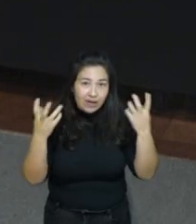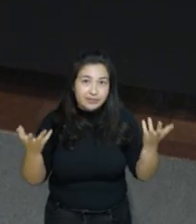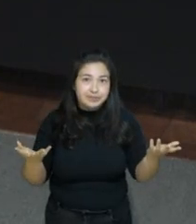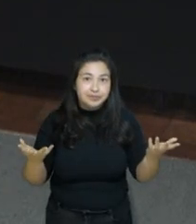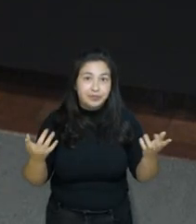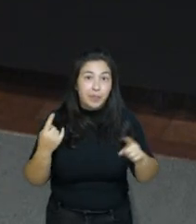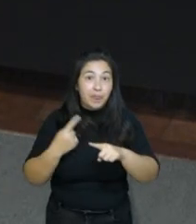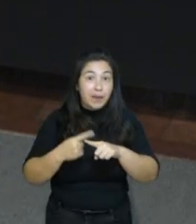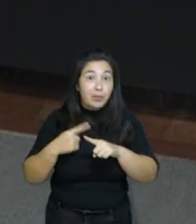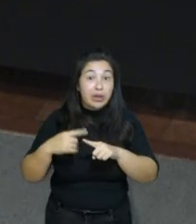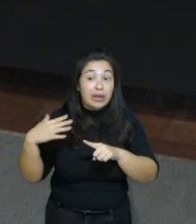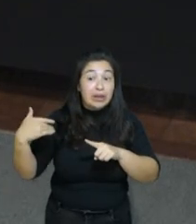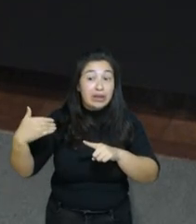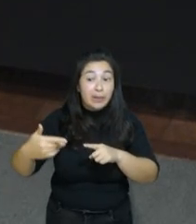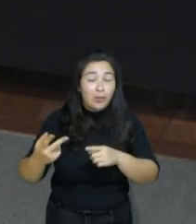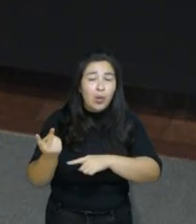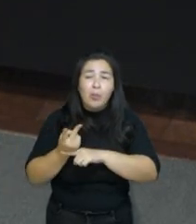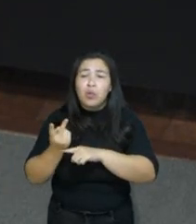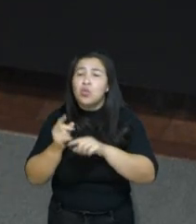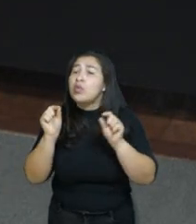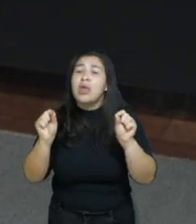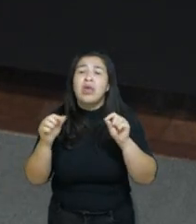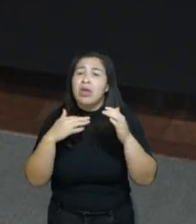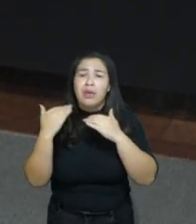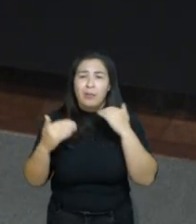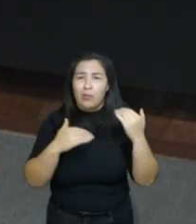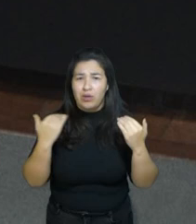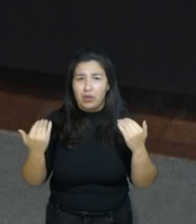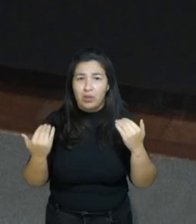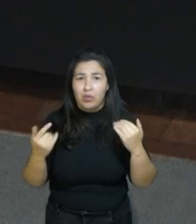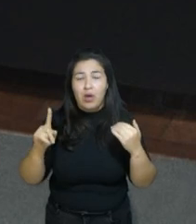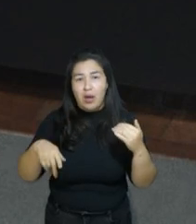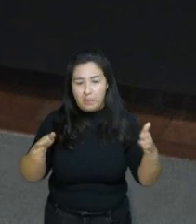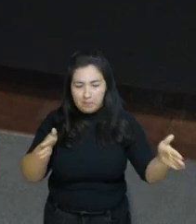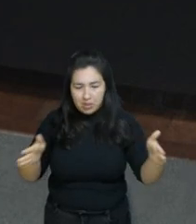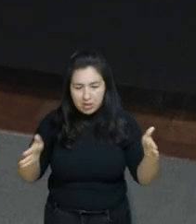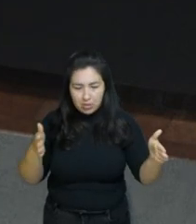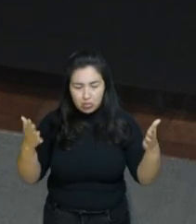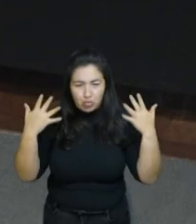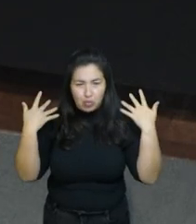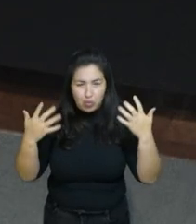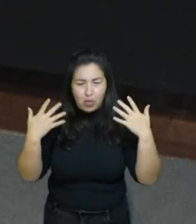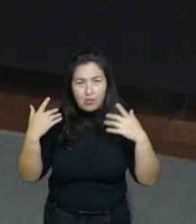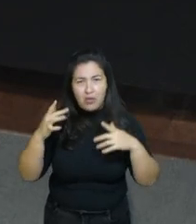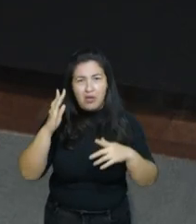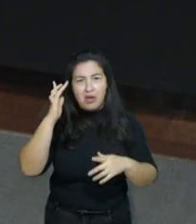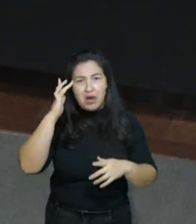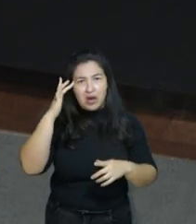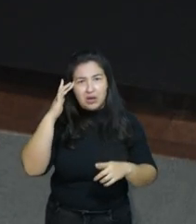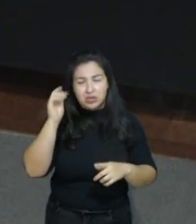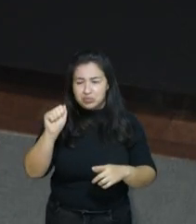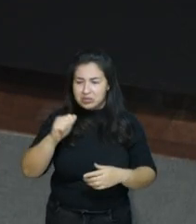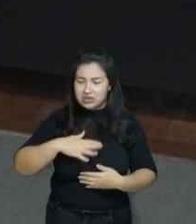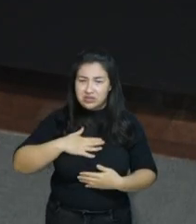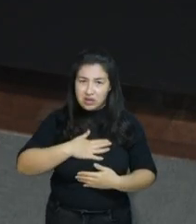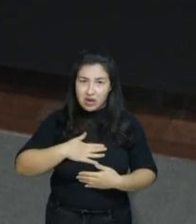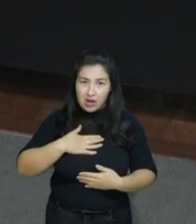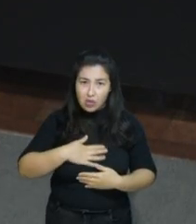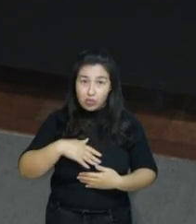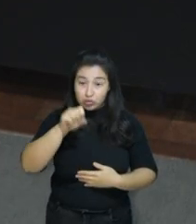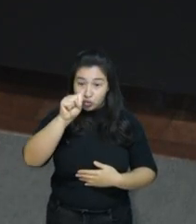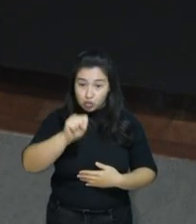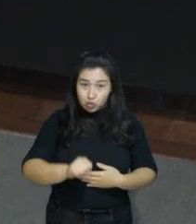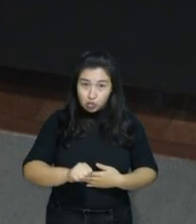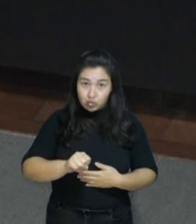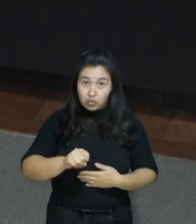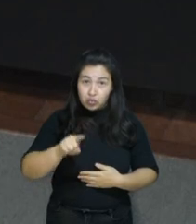foram escrutinizar quem que morreu, porque ocorreu no verão, foi acho que em agosto o pico, né? As famílias estão todas no sul da